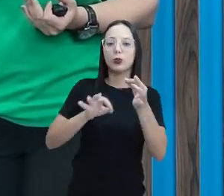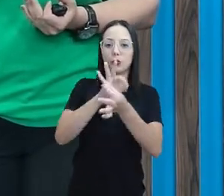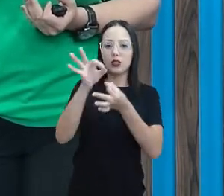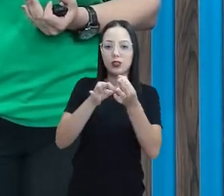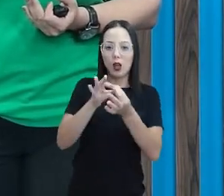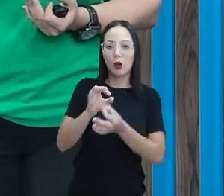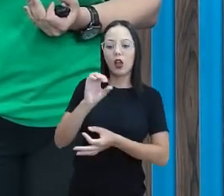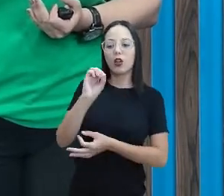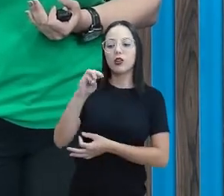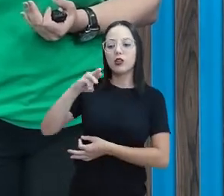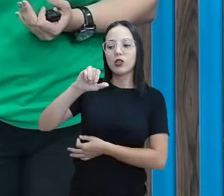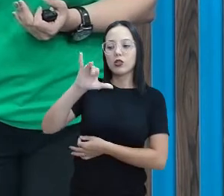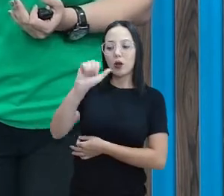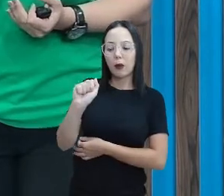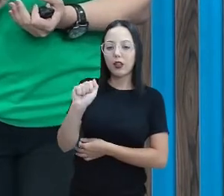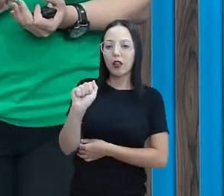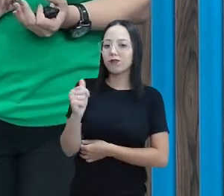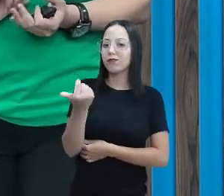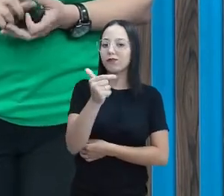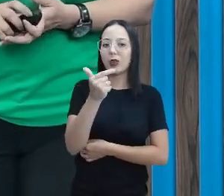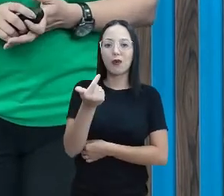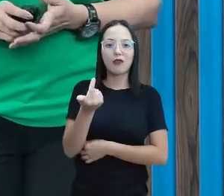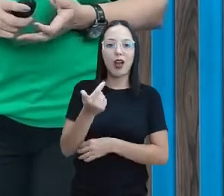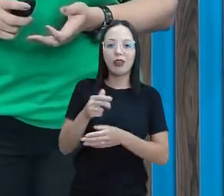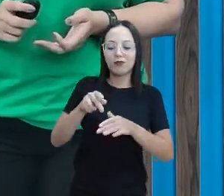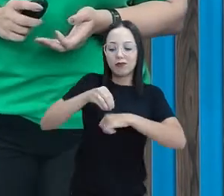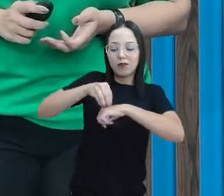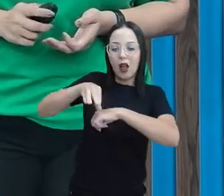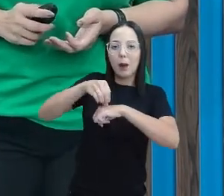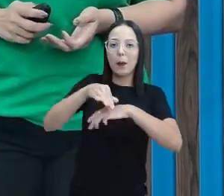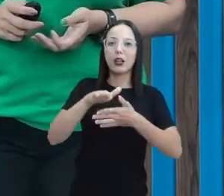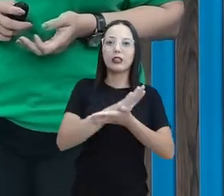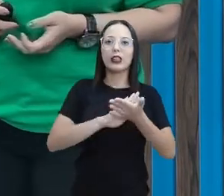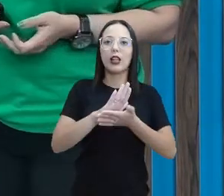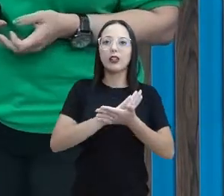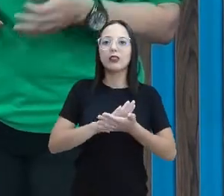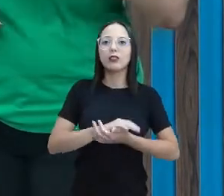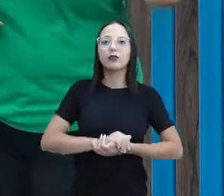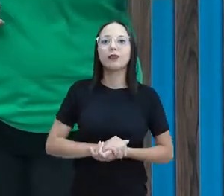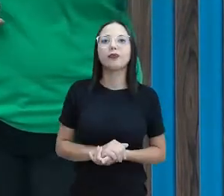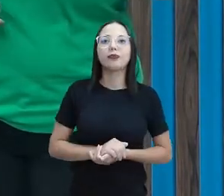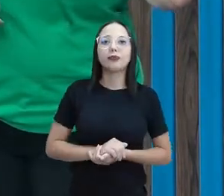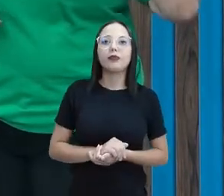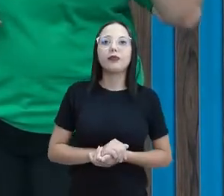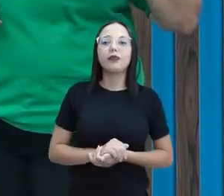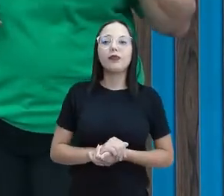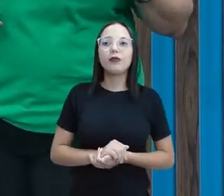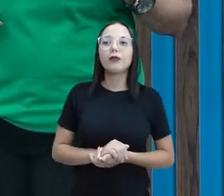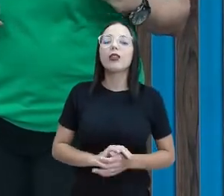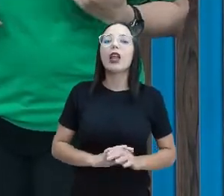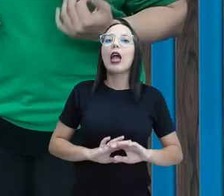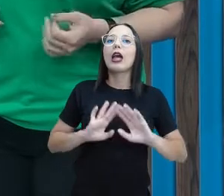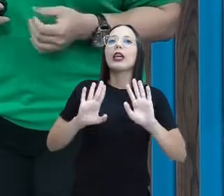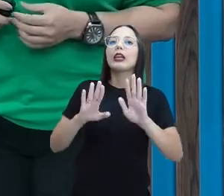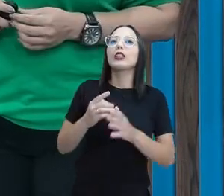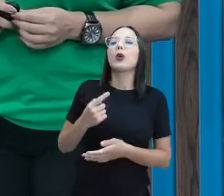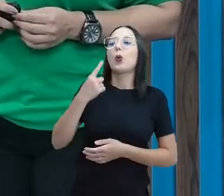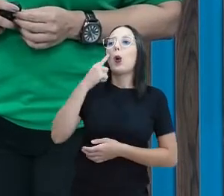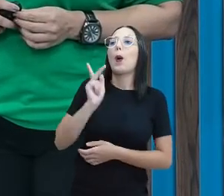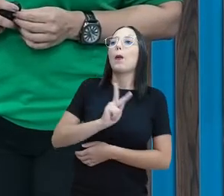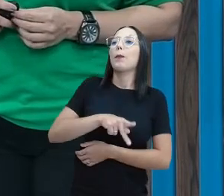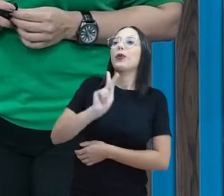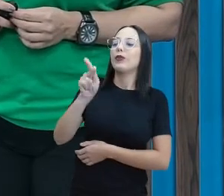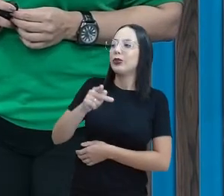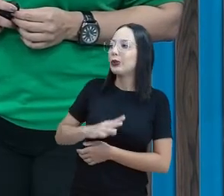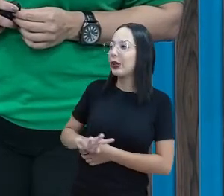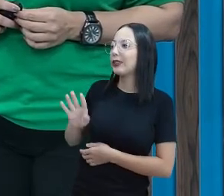chamada de somática, ela não vai fazer essa transmissão, tá bom? Então aí, ó, professora, super legal, né,